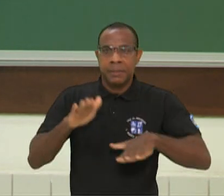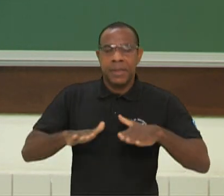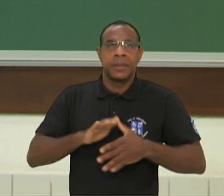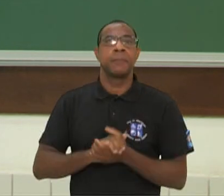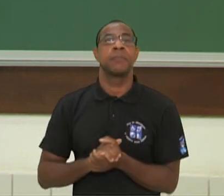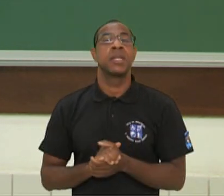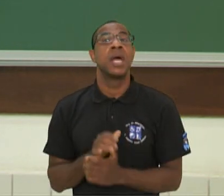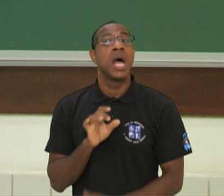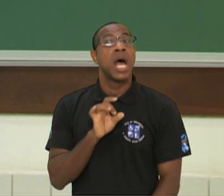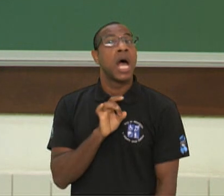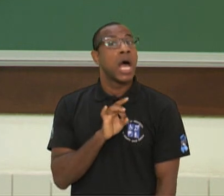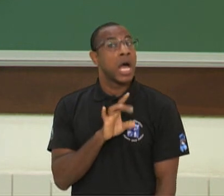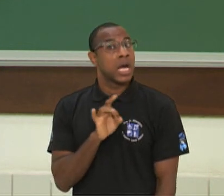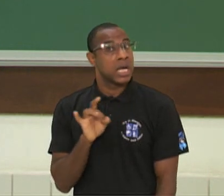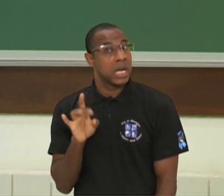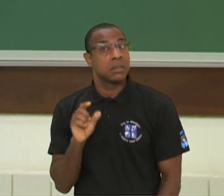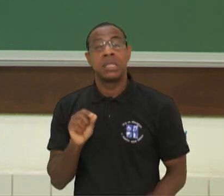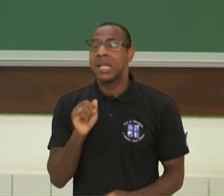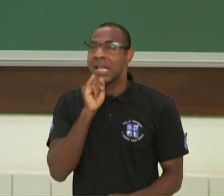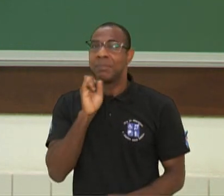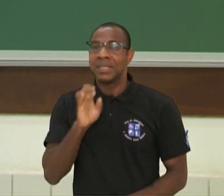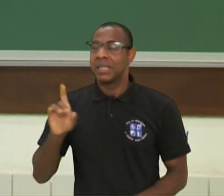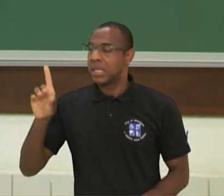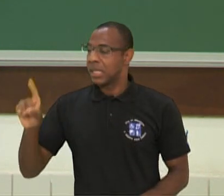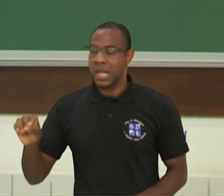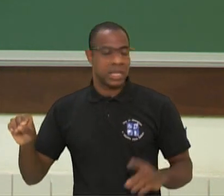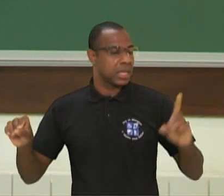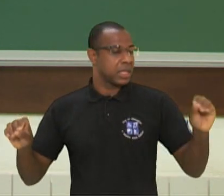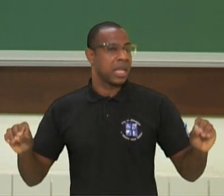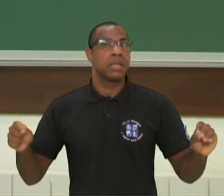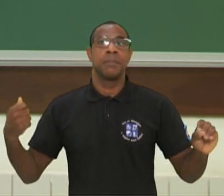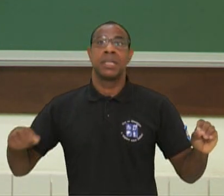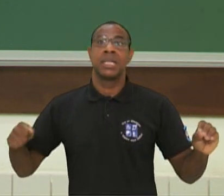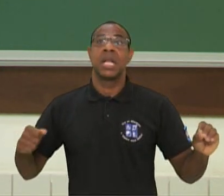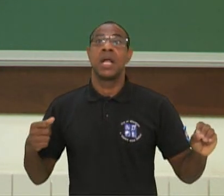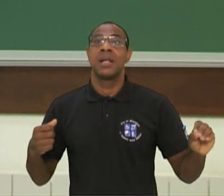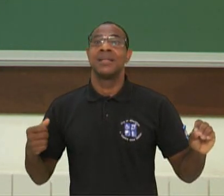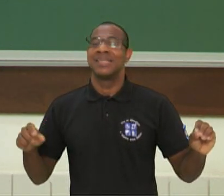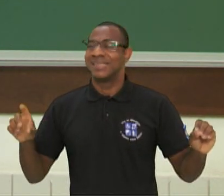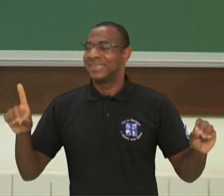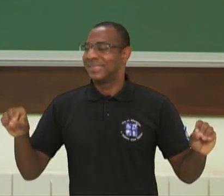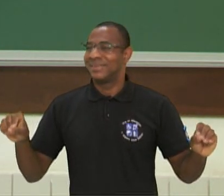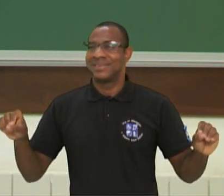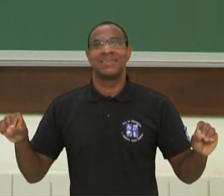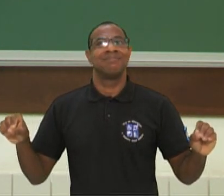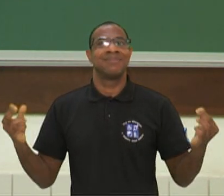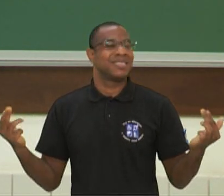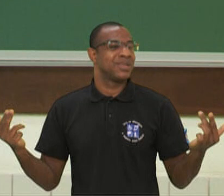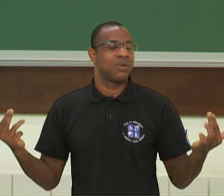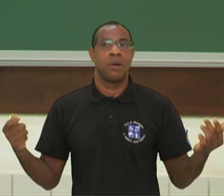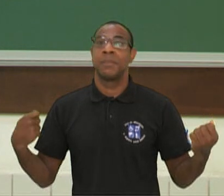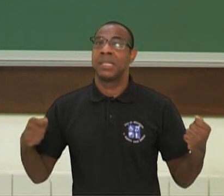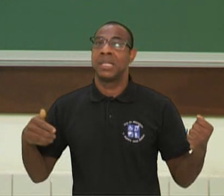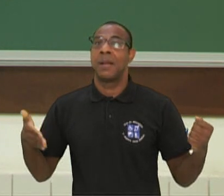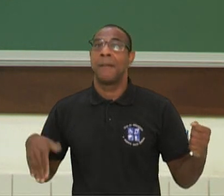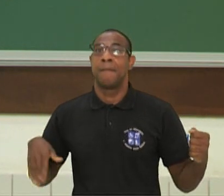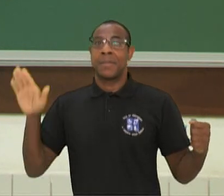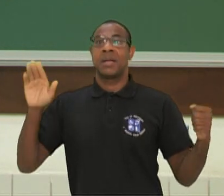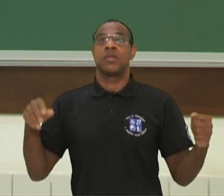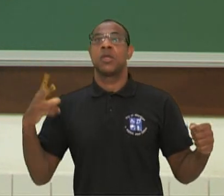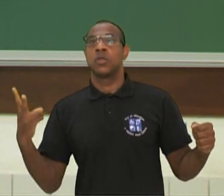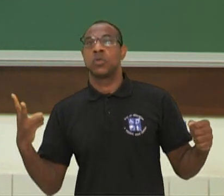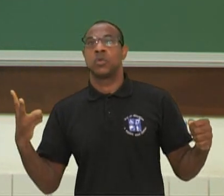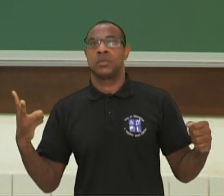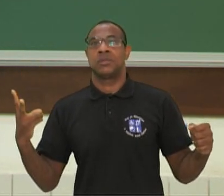caso a partida esteja em 10-10, ele precisa abrir 2 pontos de vantagem para finalizar. Por exemplo, 12-10, e aí ele vence